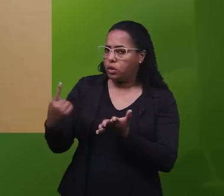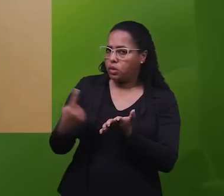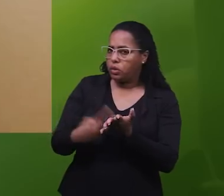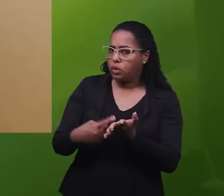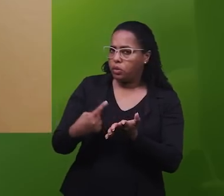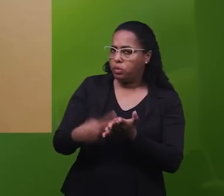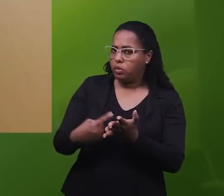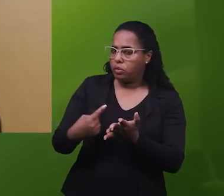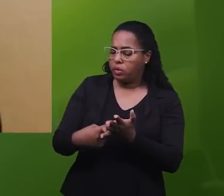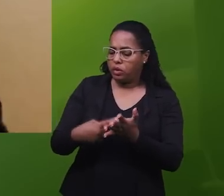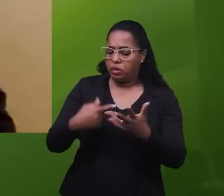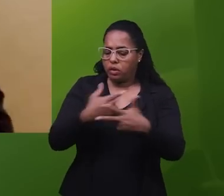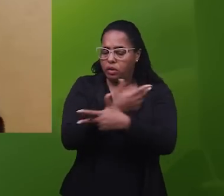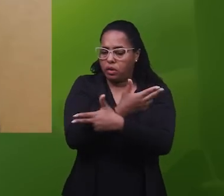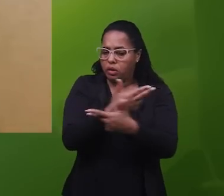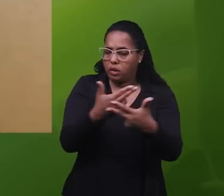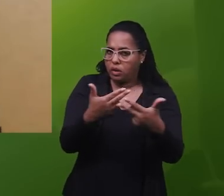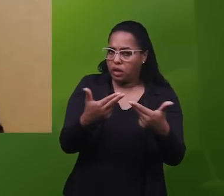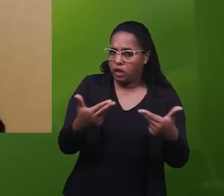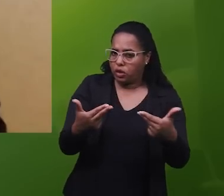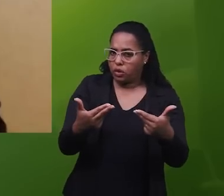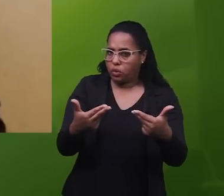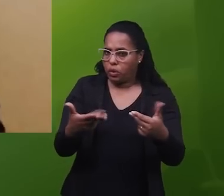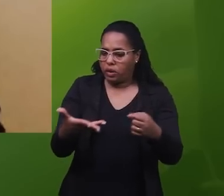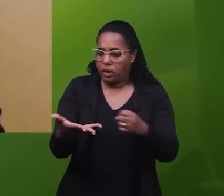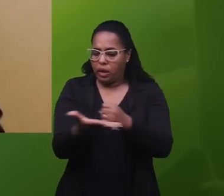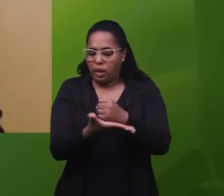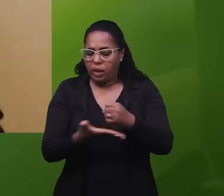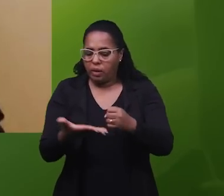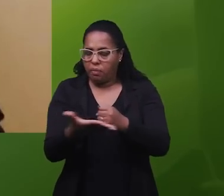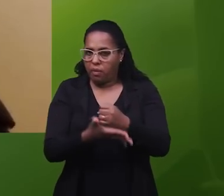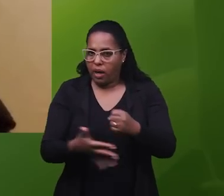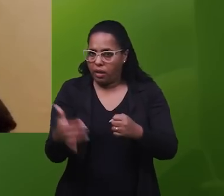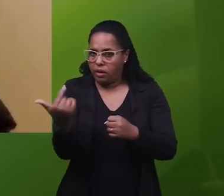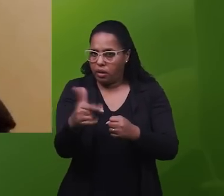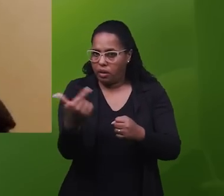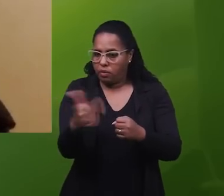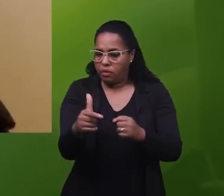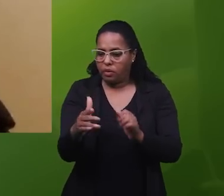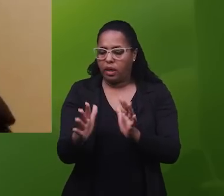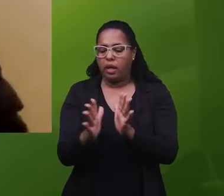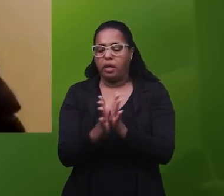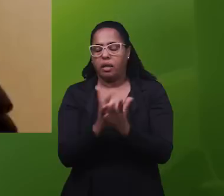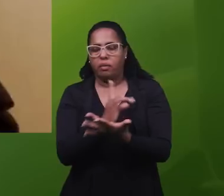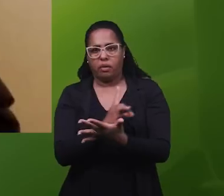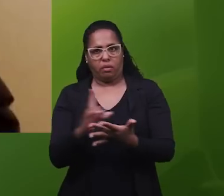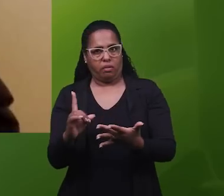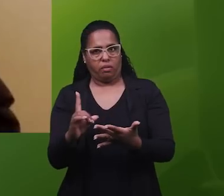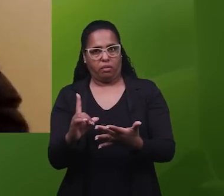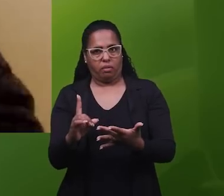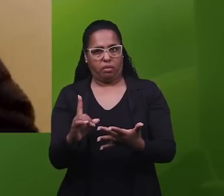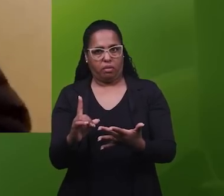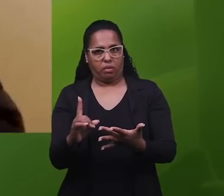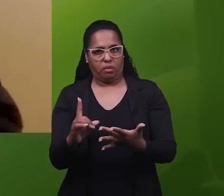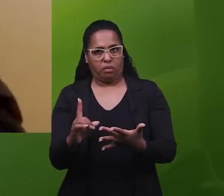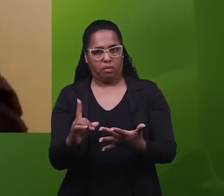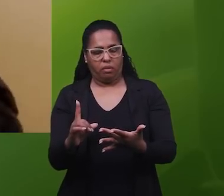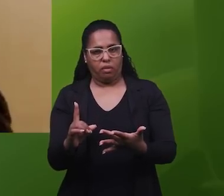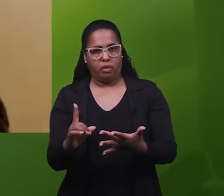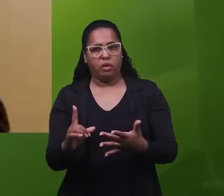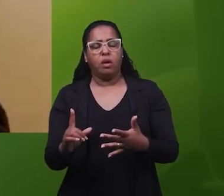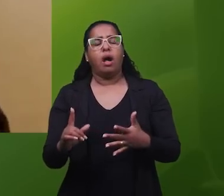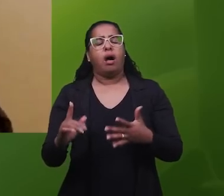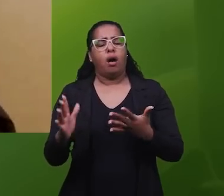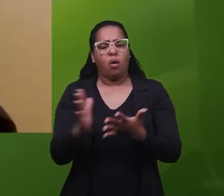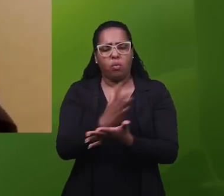tem compromisso com aquilo que não está fundamentado na palavra. Alguém pode ter Bíblia, um